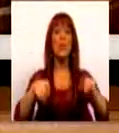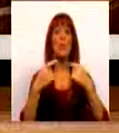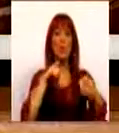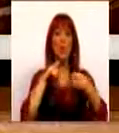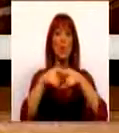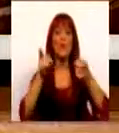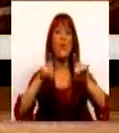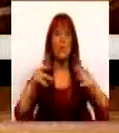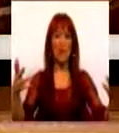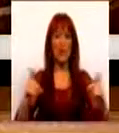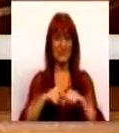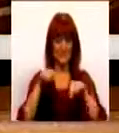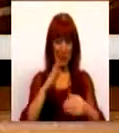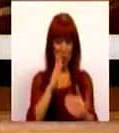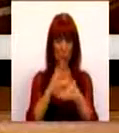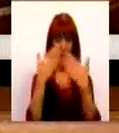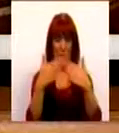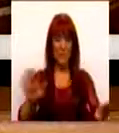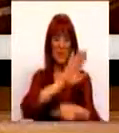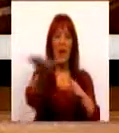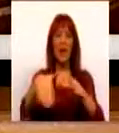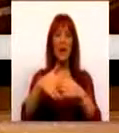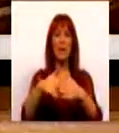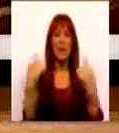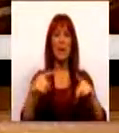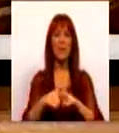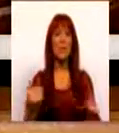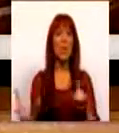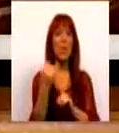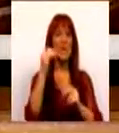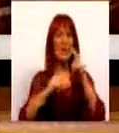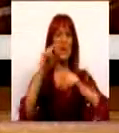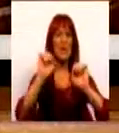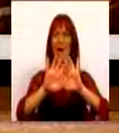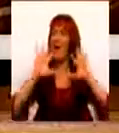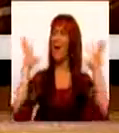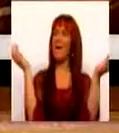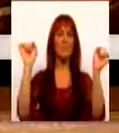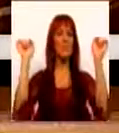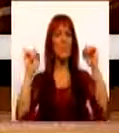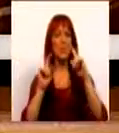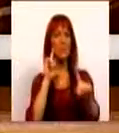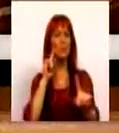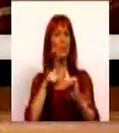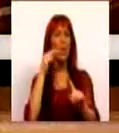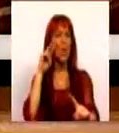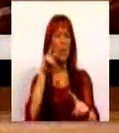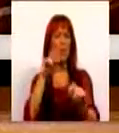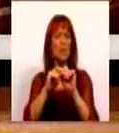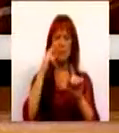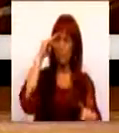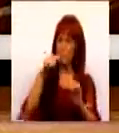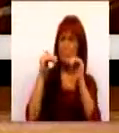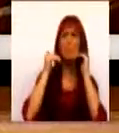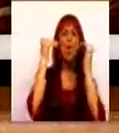políticos também. Com este processo aberto e participado, temos conseguido construir um amplo consenso em torno de uma visão e de uma ambição